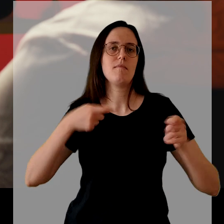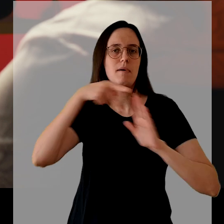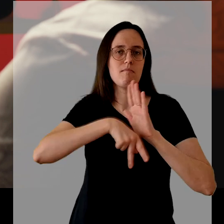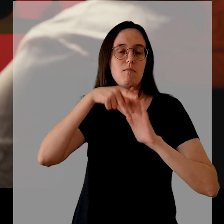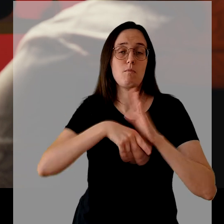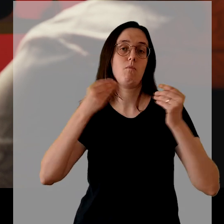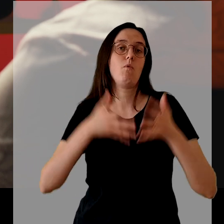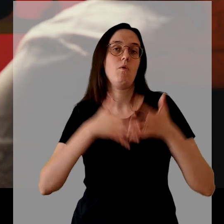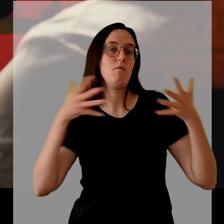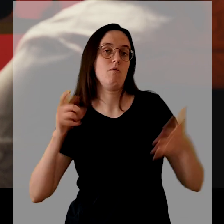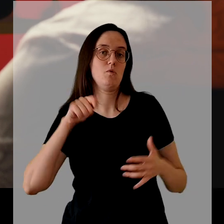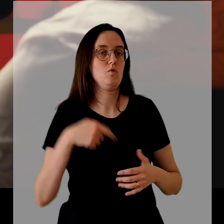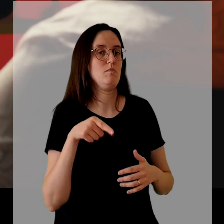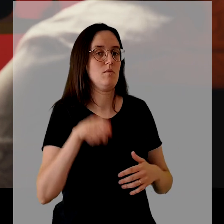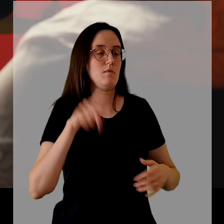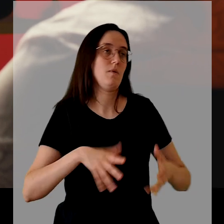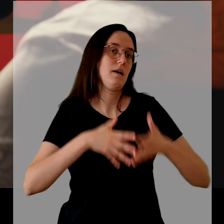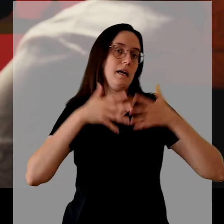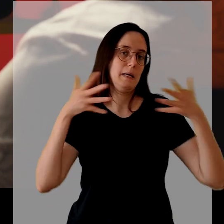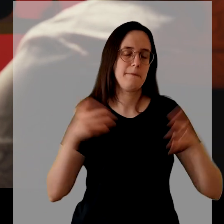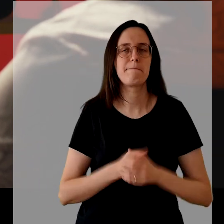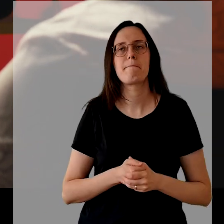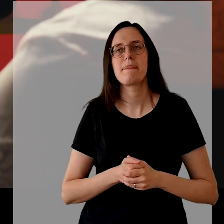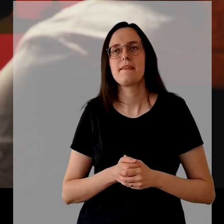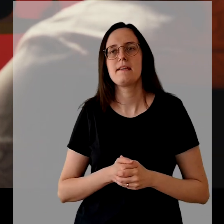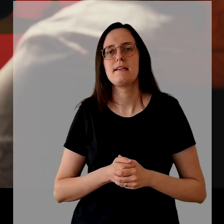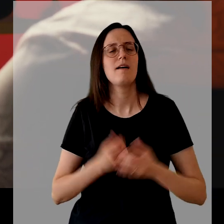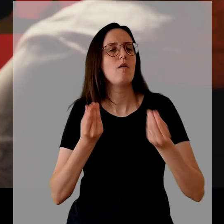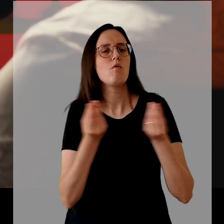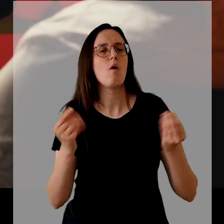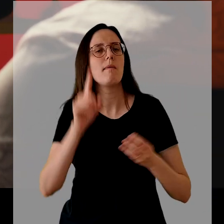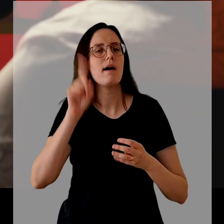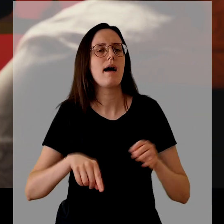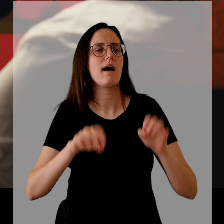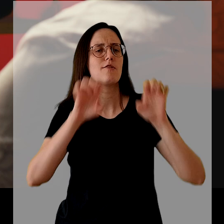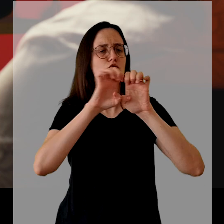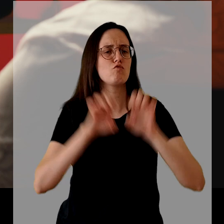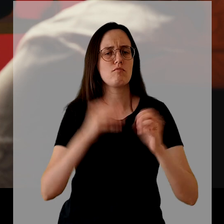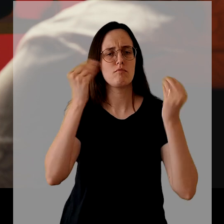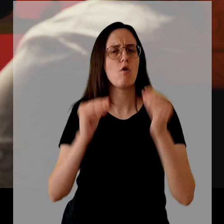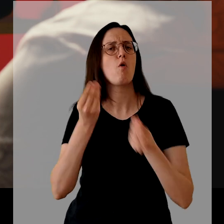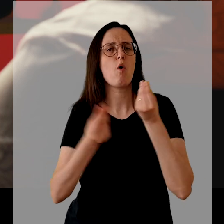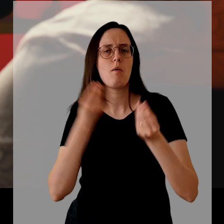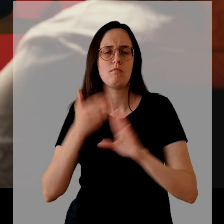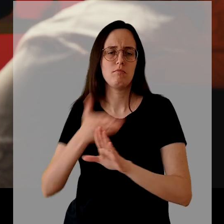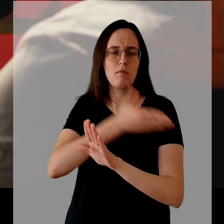administrar um projeto de um tamanho desse, né? De uma magnitude tão grande. E como que foi assim estruturar isso? Desde